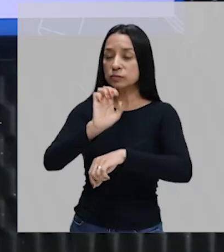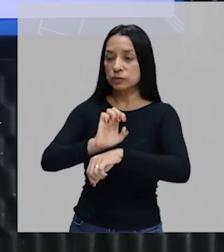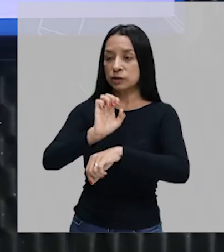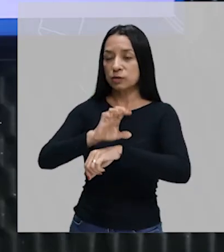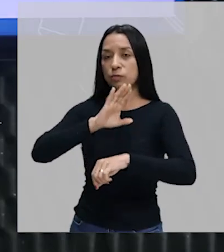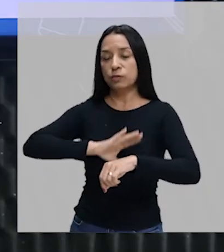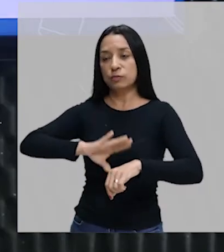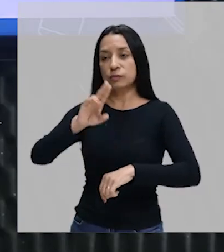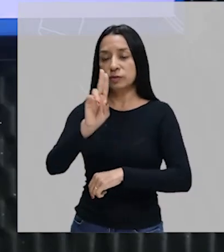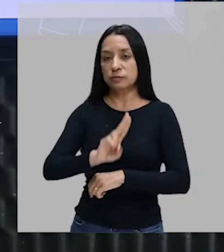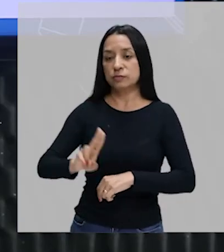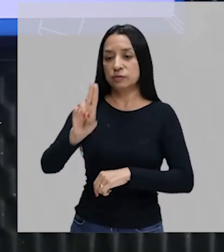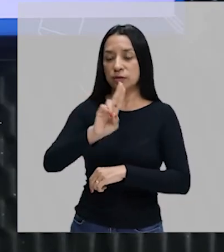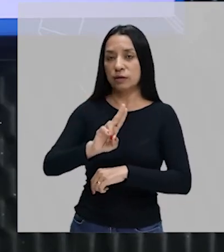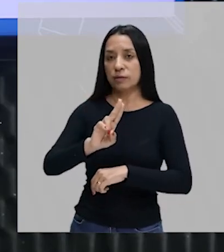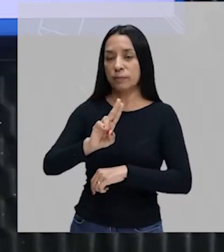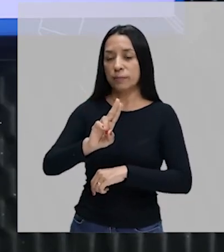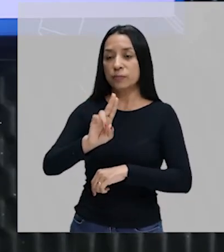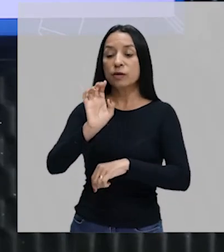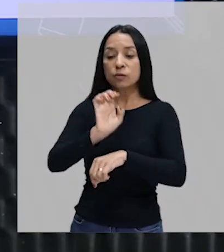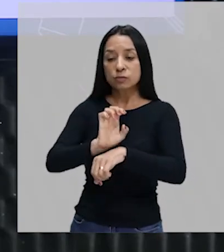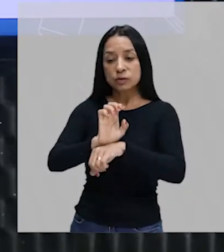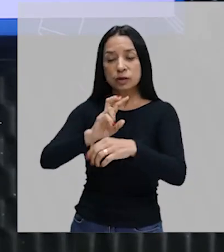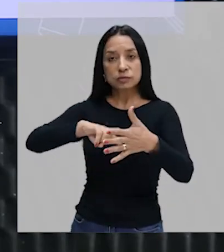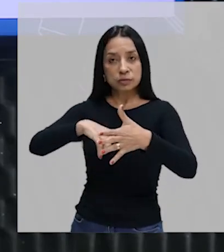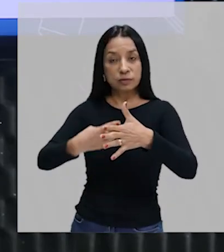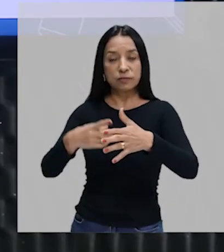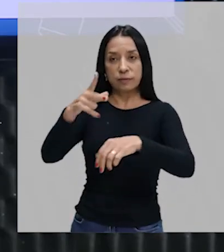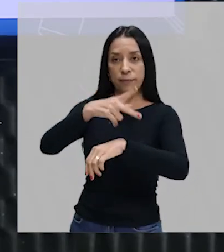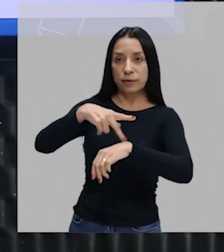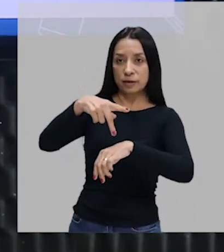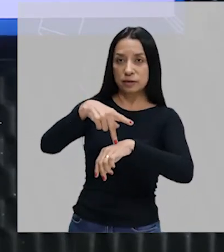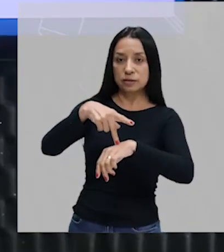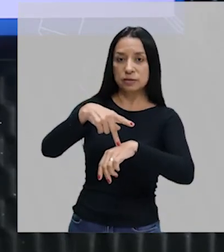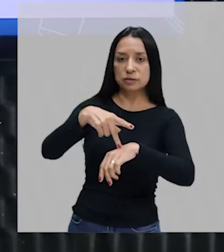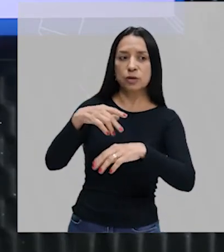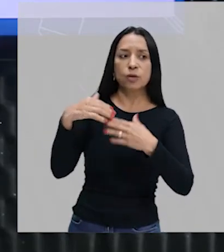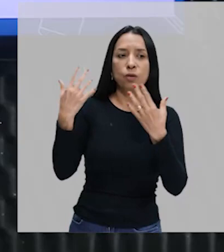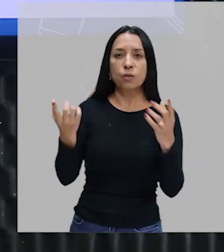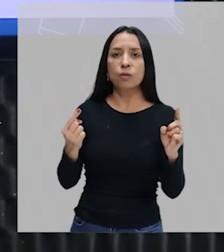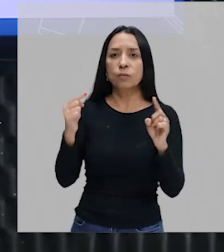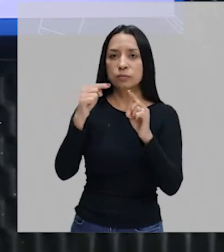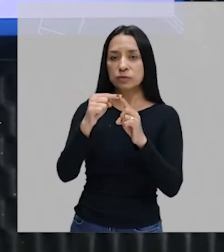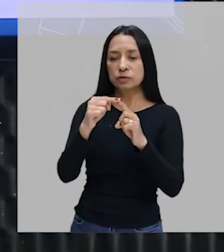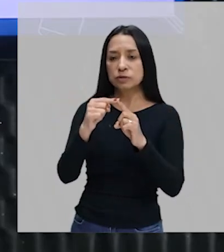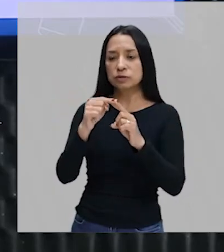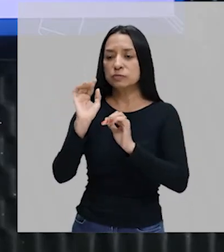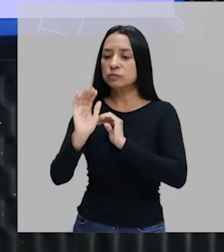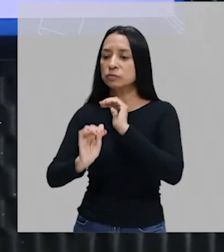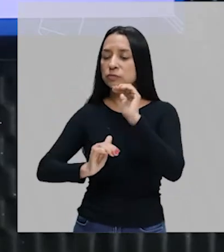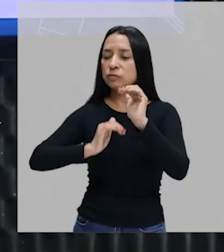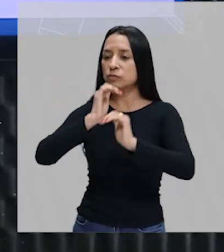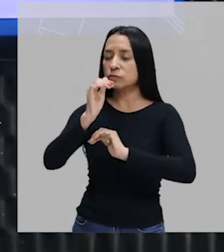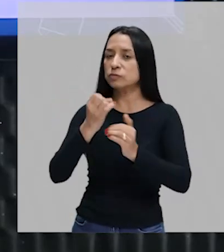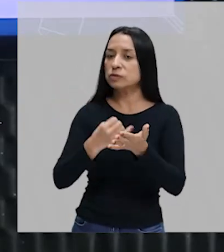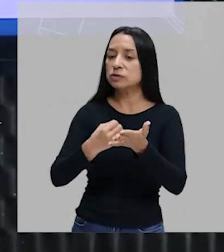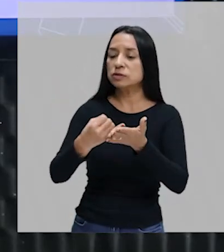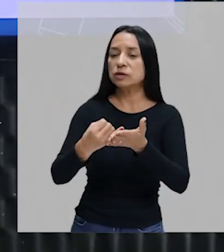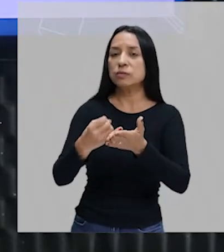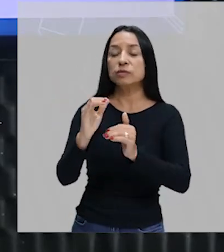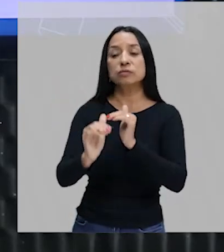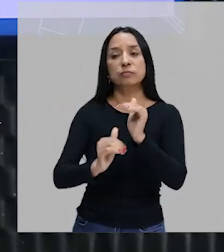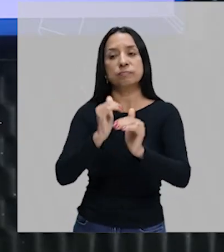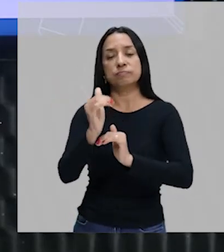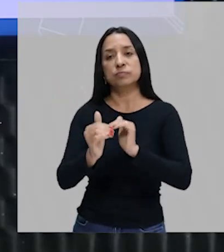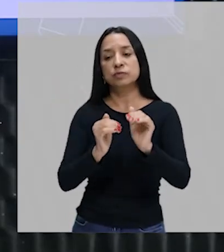vai utilizar com o objetivo de construir inicialmente o processo de ocupação ou